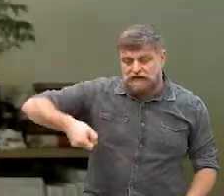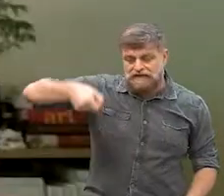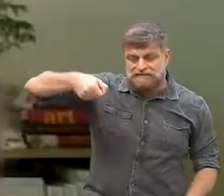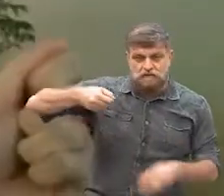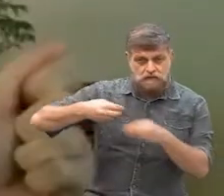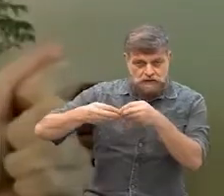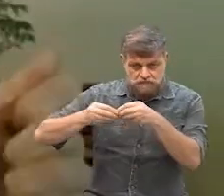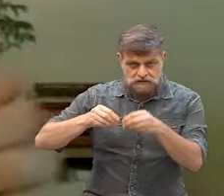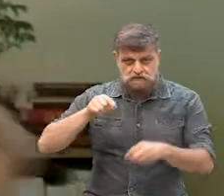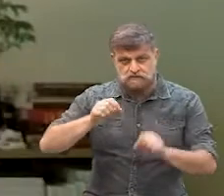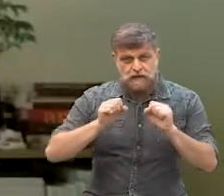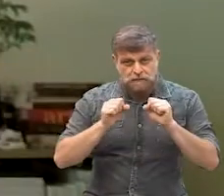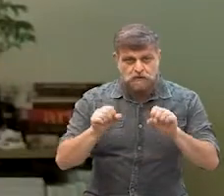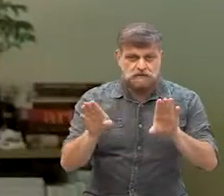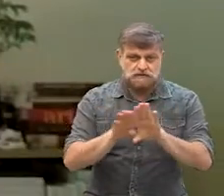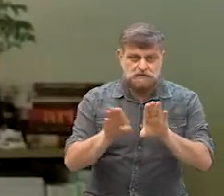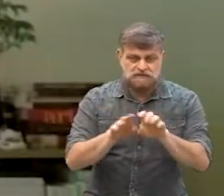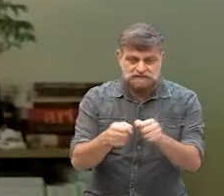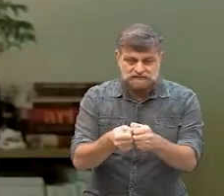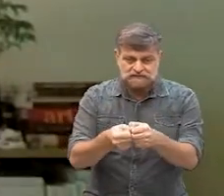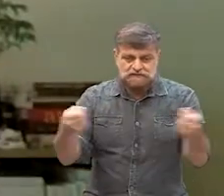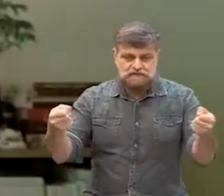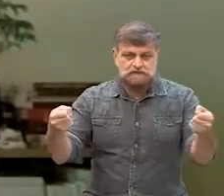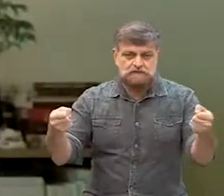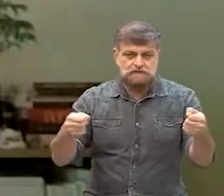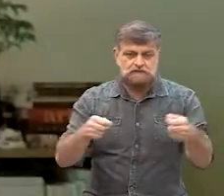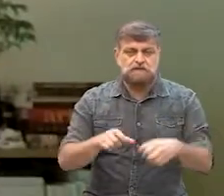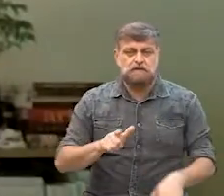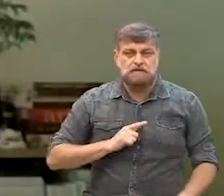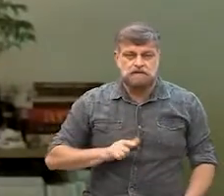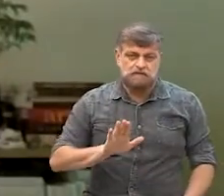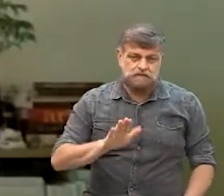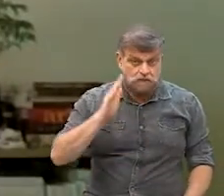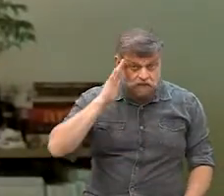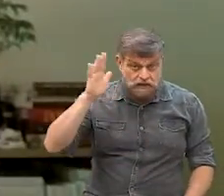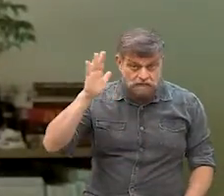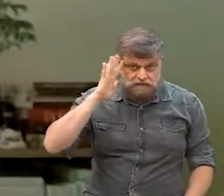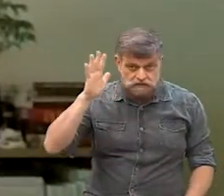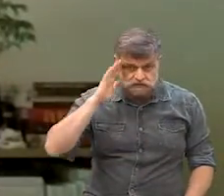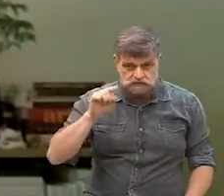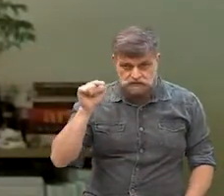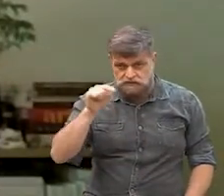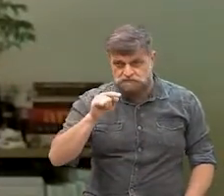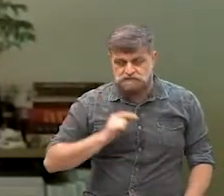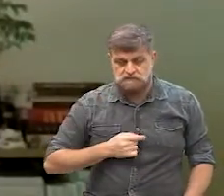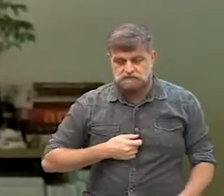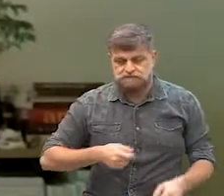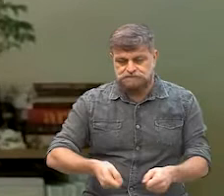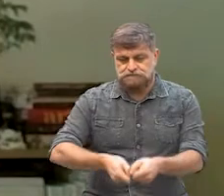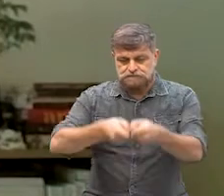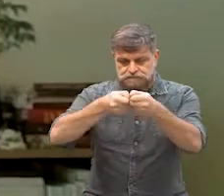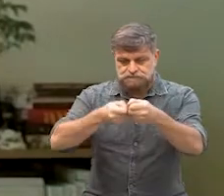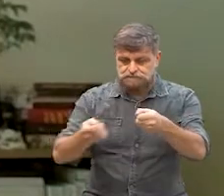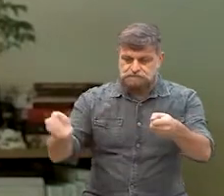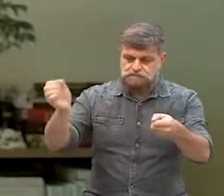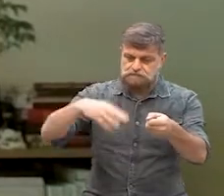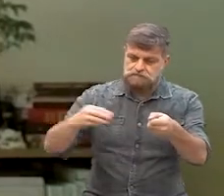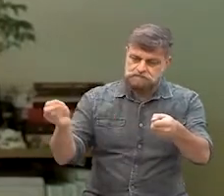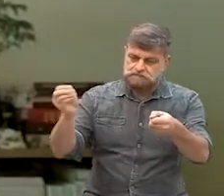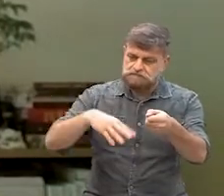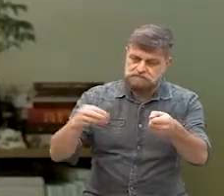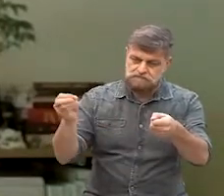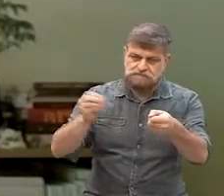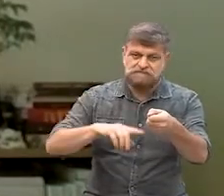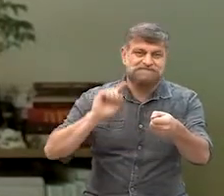você esticar que ele rompe com uma facilidade imensa. Então, imagina que você colocou o seu resíduo ali e coloca para